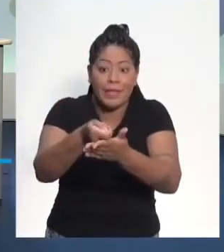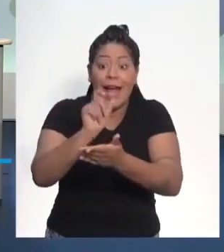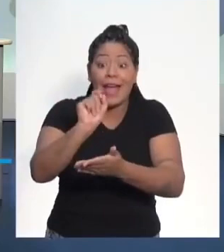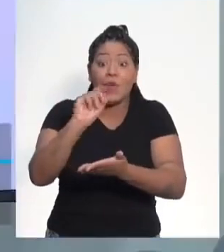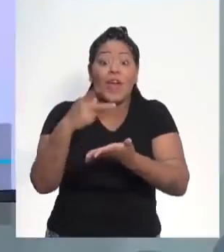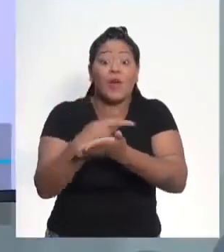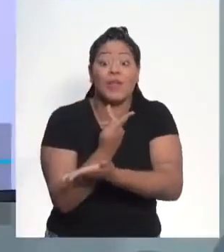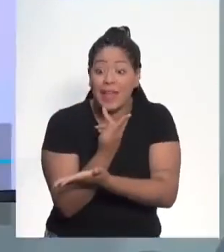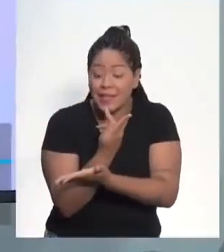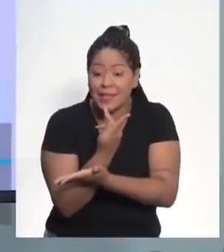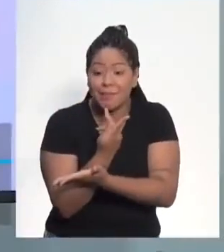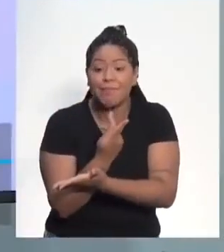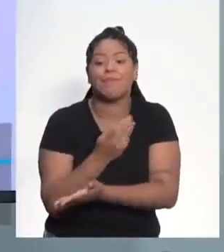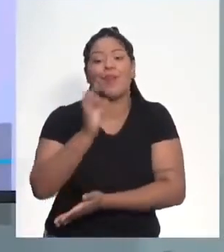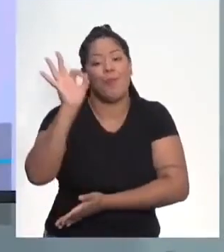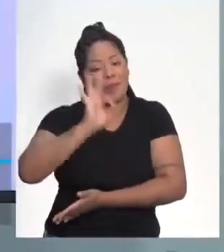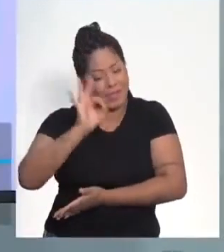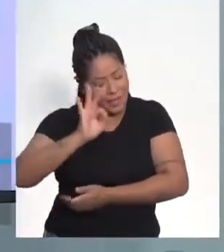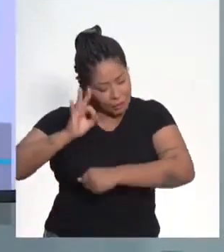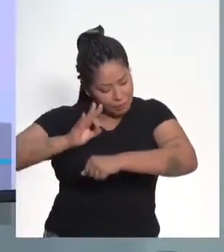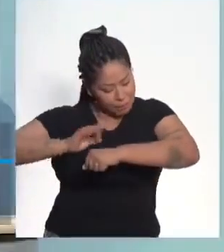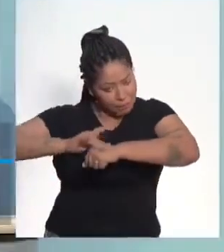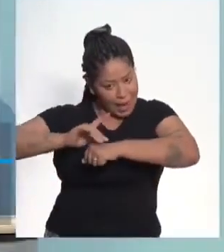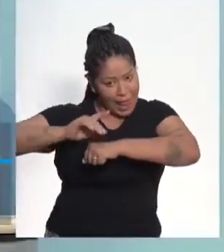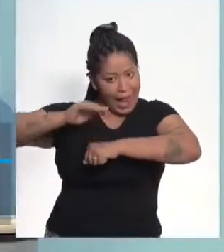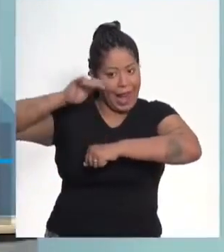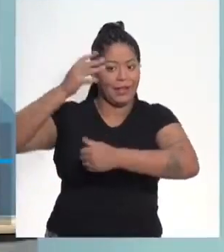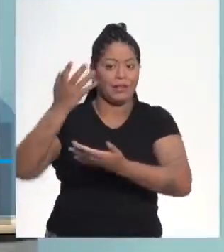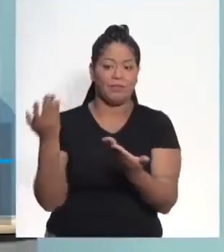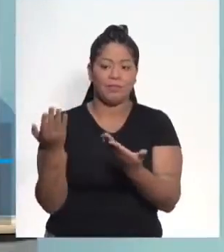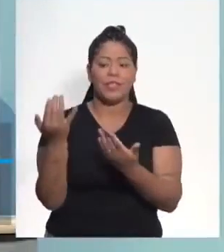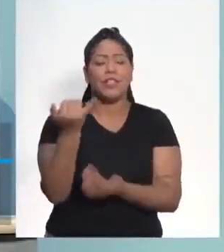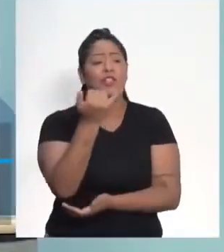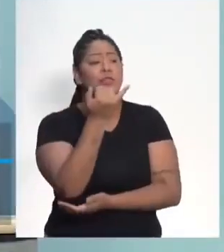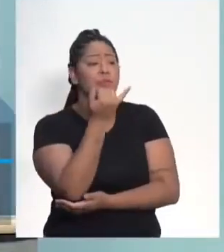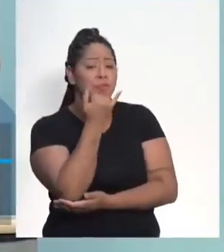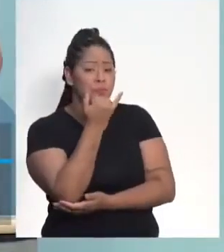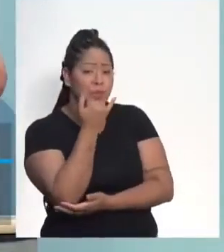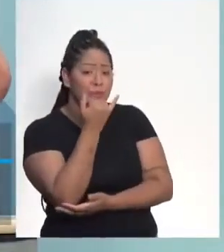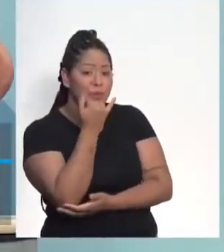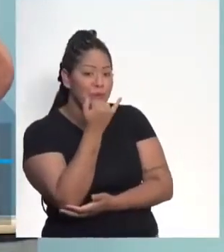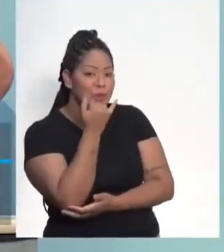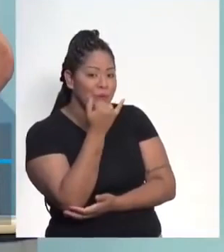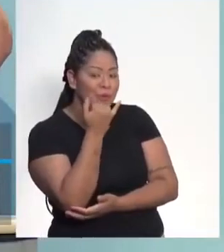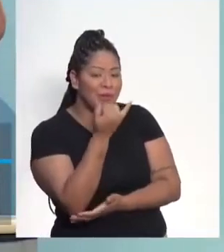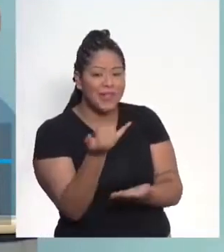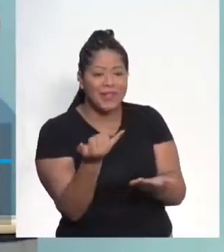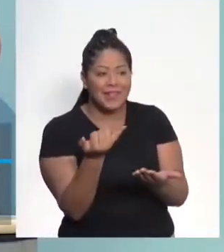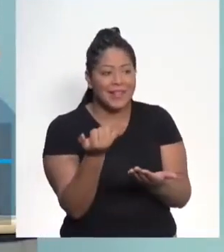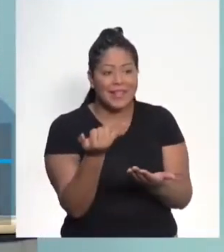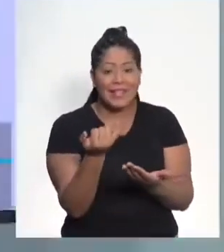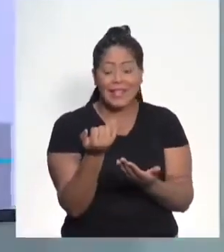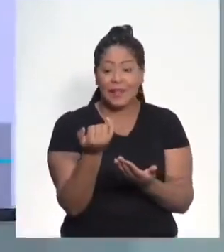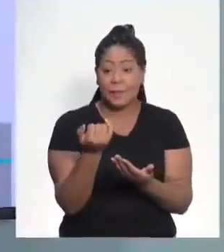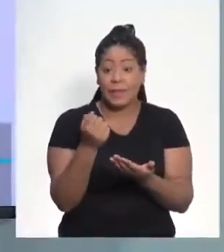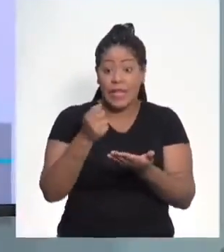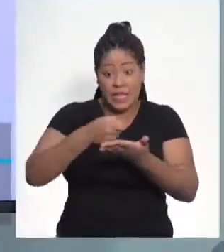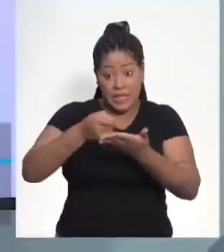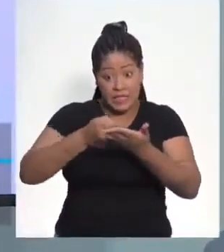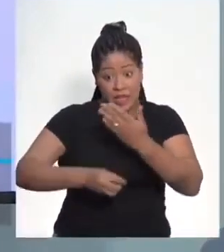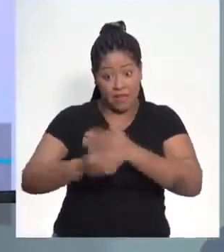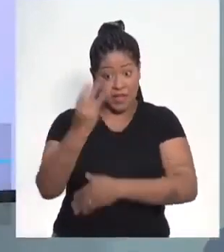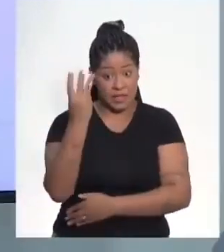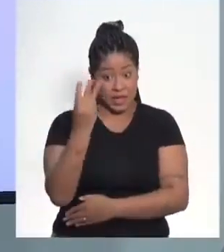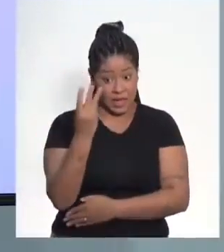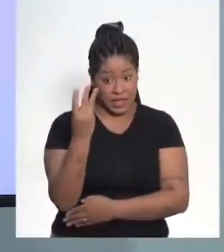Alessandra, você deu um spoiler da atividade. Foi. Desculpa, gente. Então já pegaram, né? Descreva 3 situações